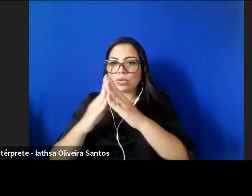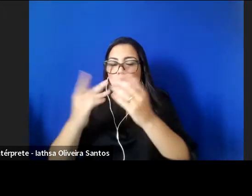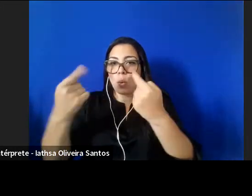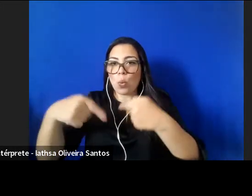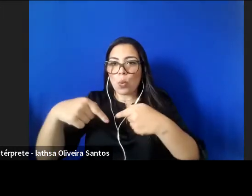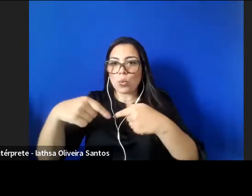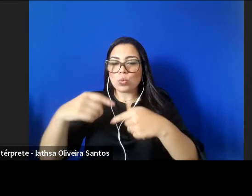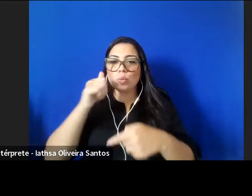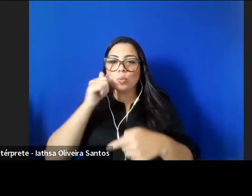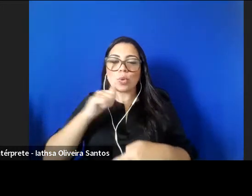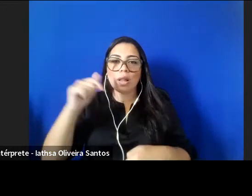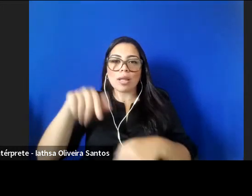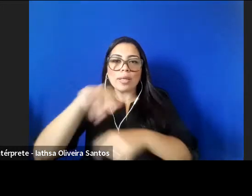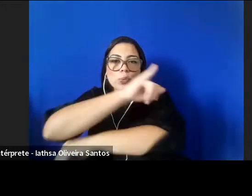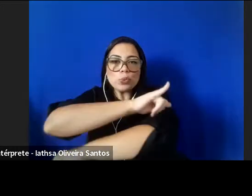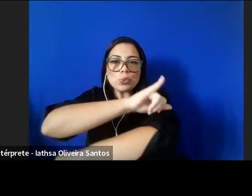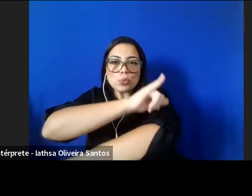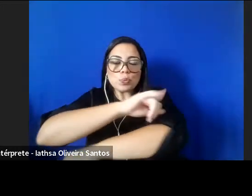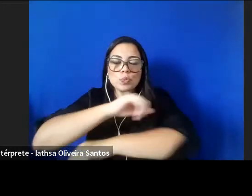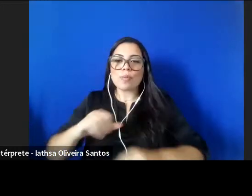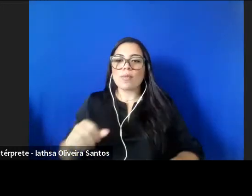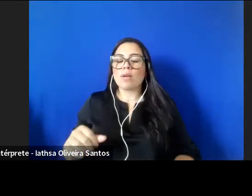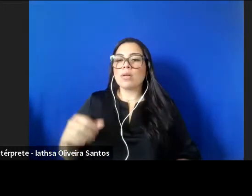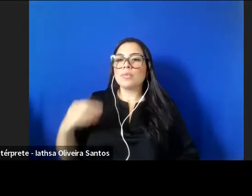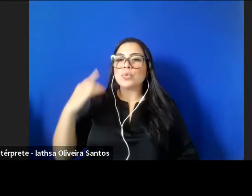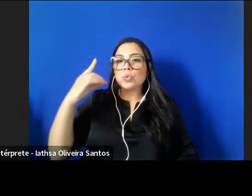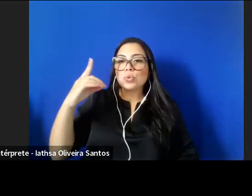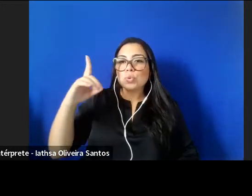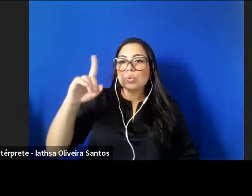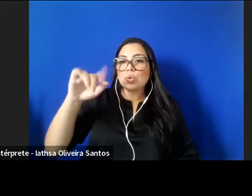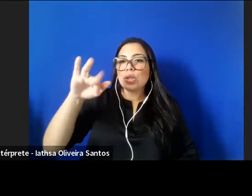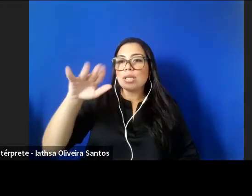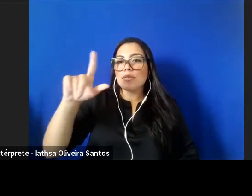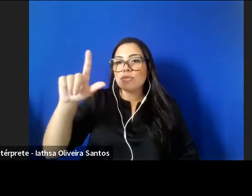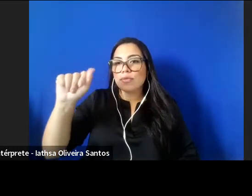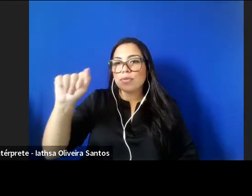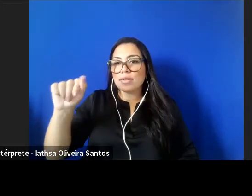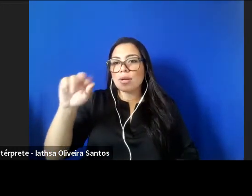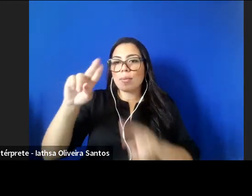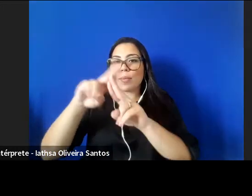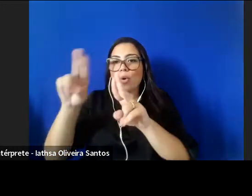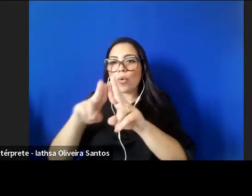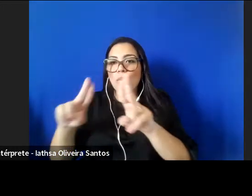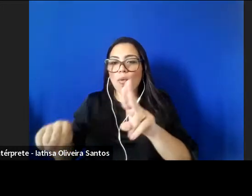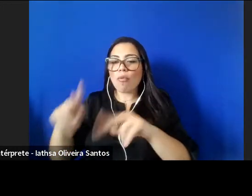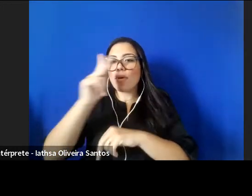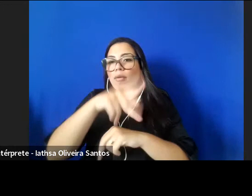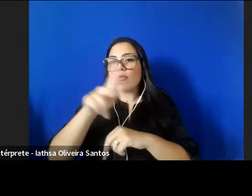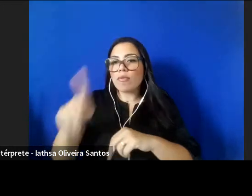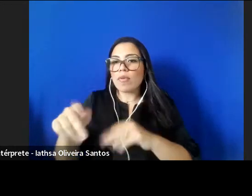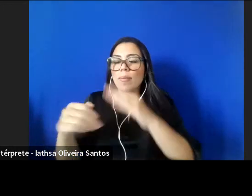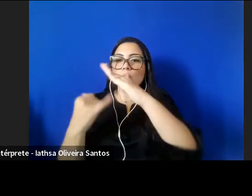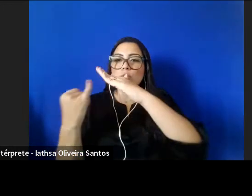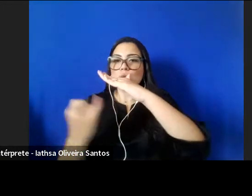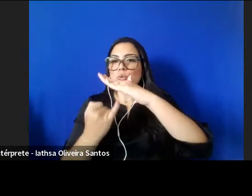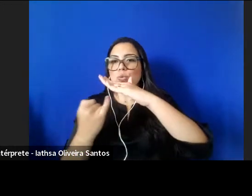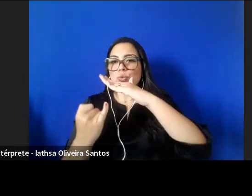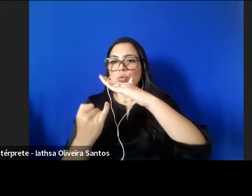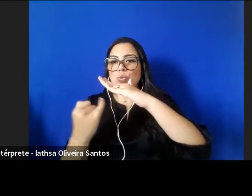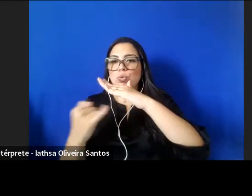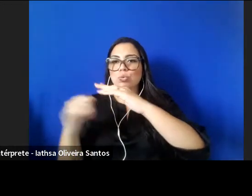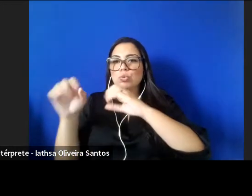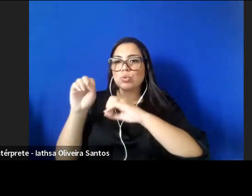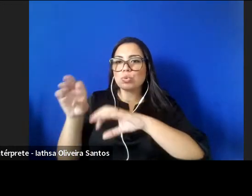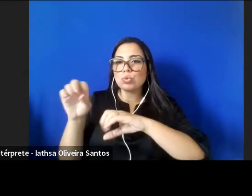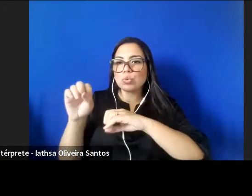Janeiro. A doutora Lívia, doutora em Direito pela Universidade Federal do Rio de Janeiro e professora do Instituto de Educação,